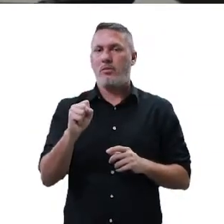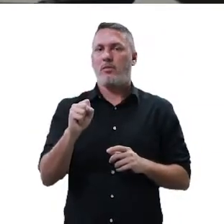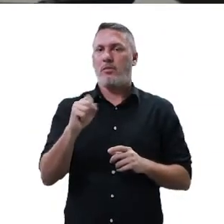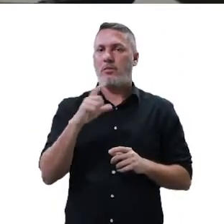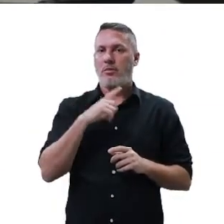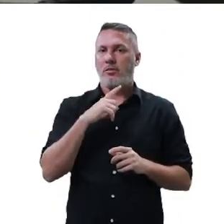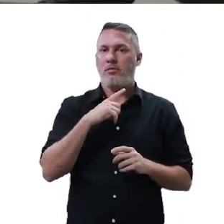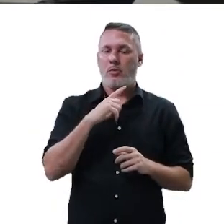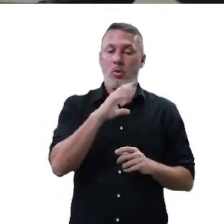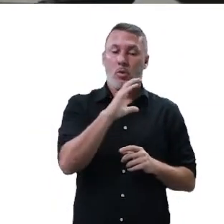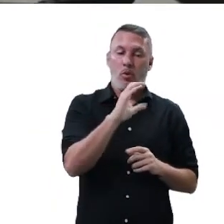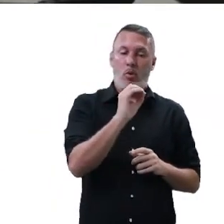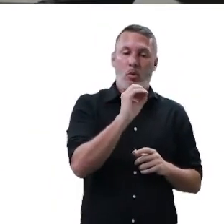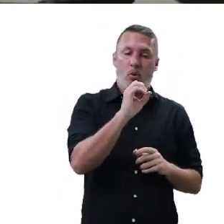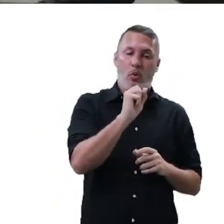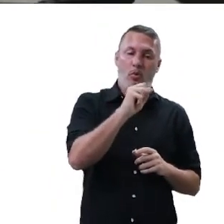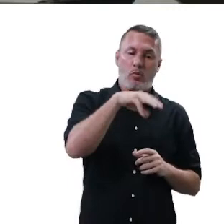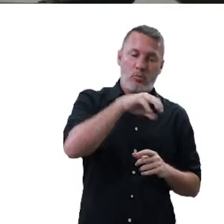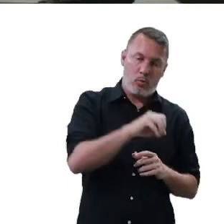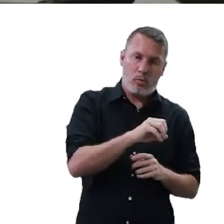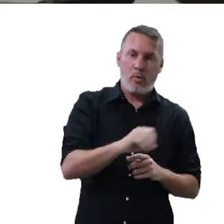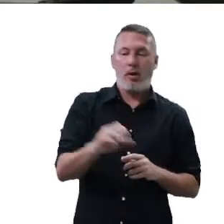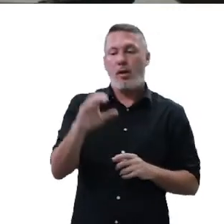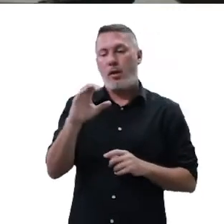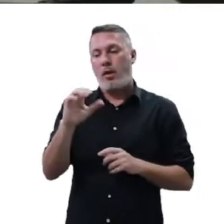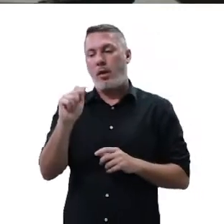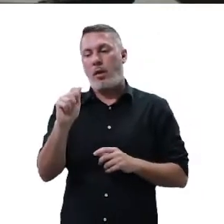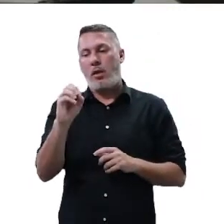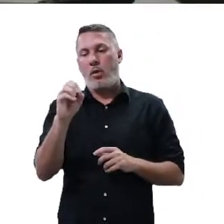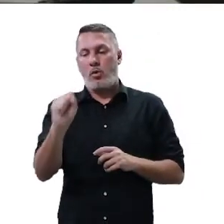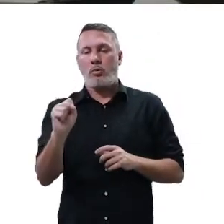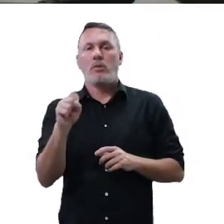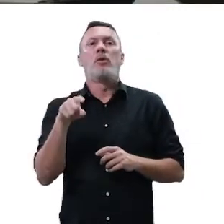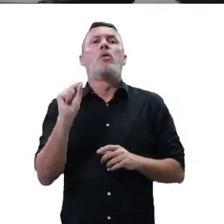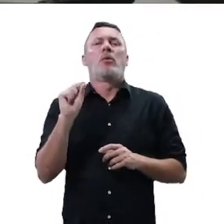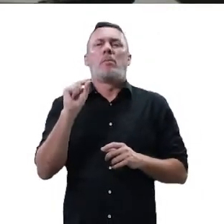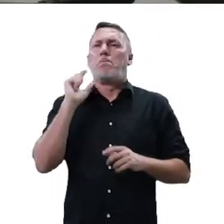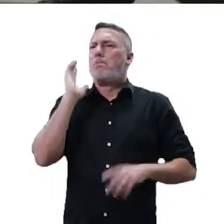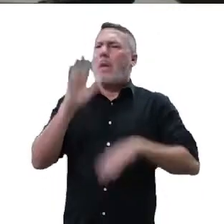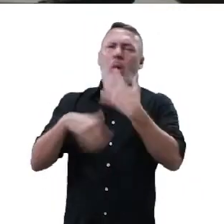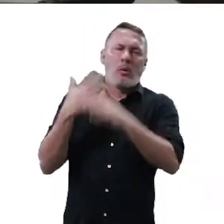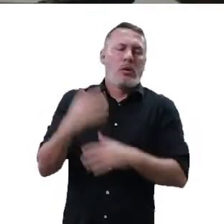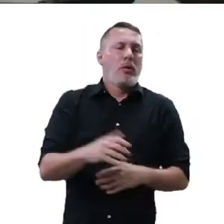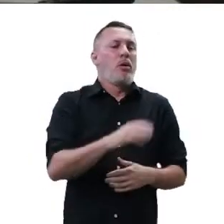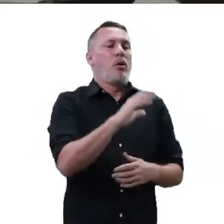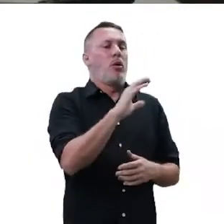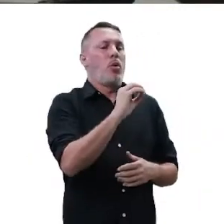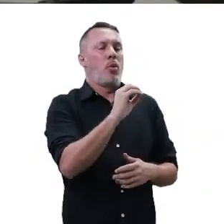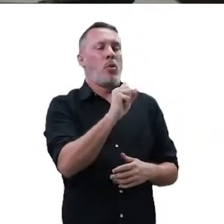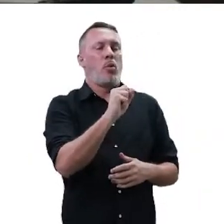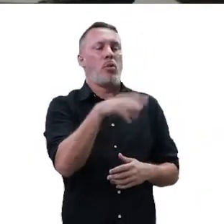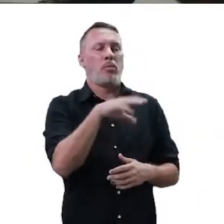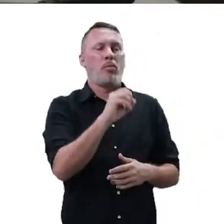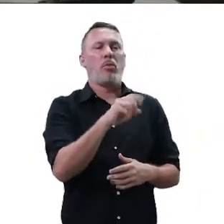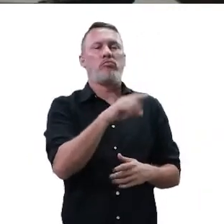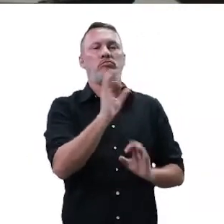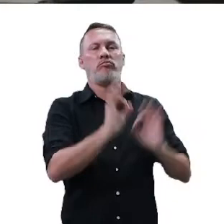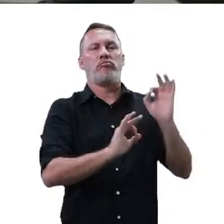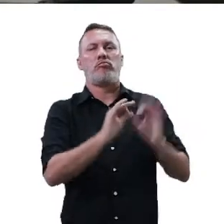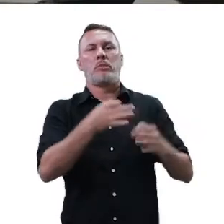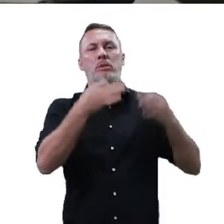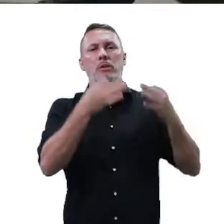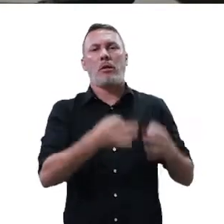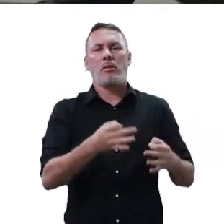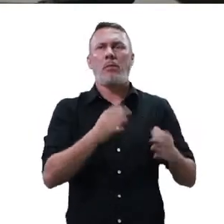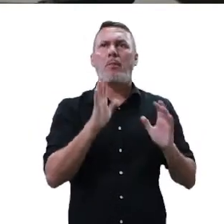o caos significa desordem, certo? E o cosmos significa ordem. Quando aqueles homens olhavam para o